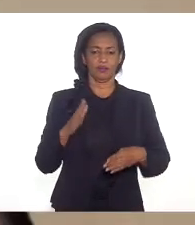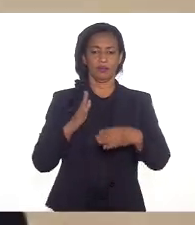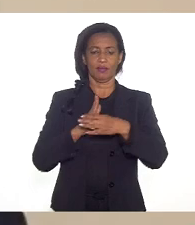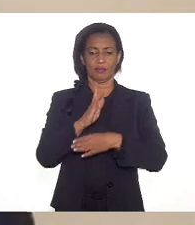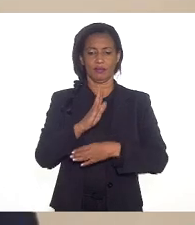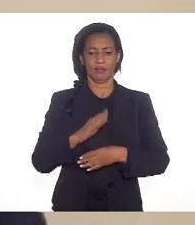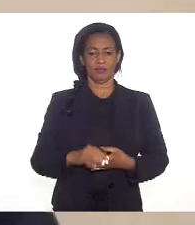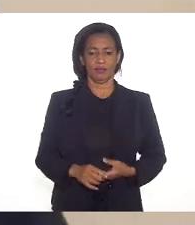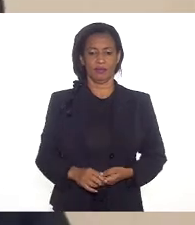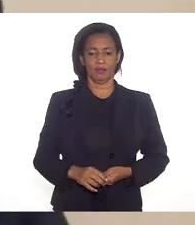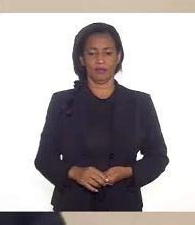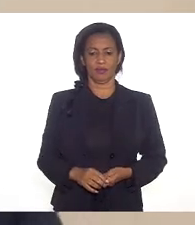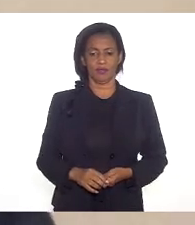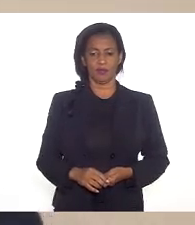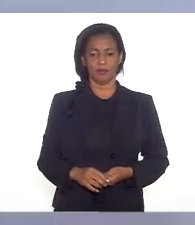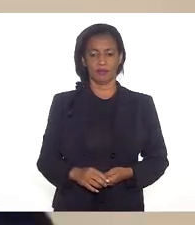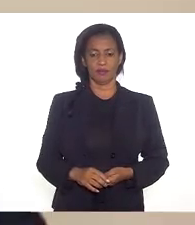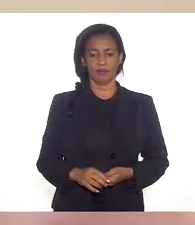Aprovado.